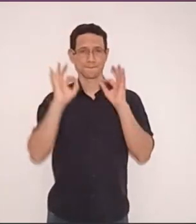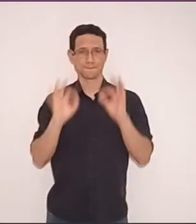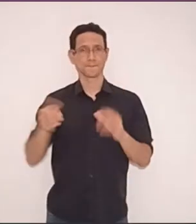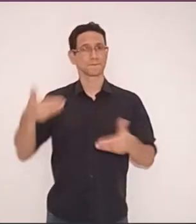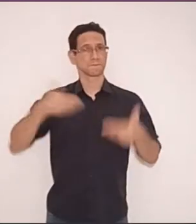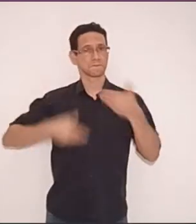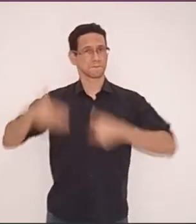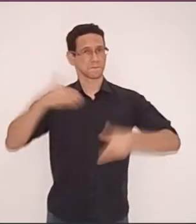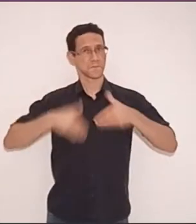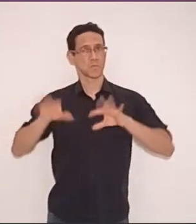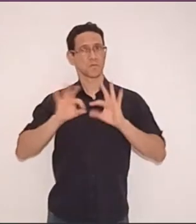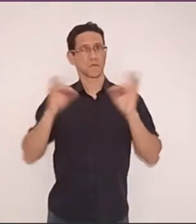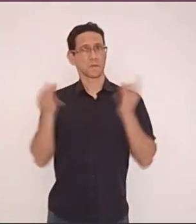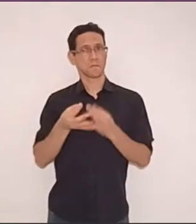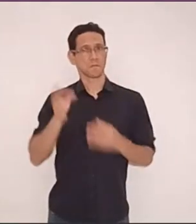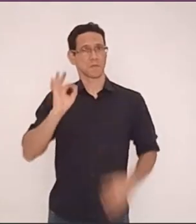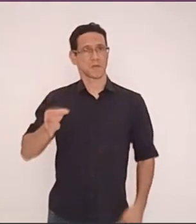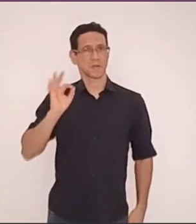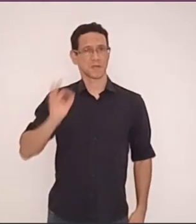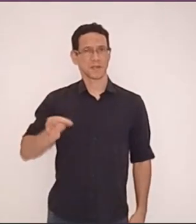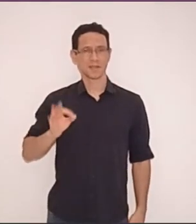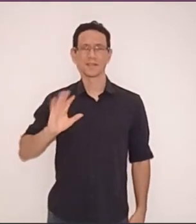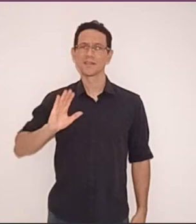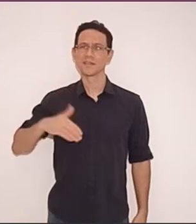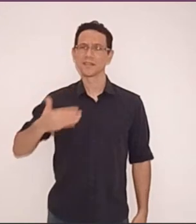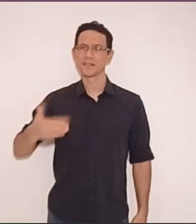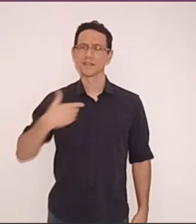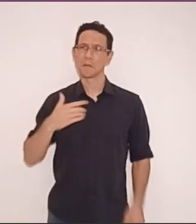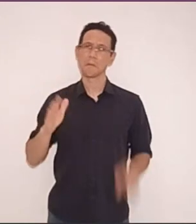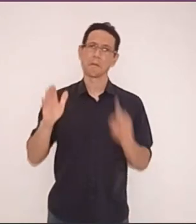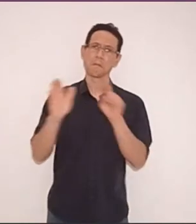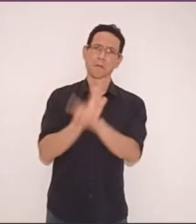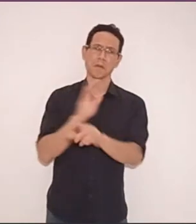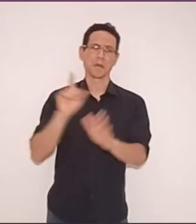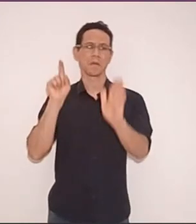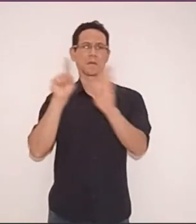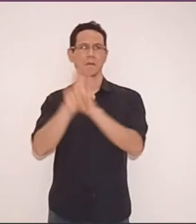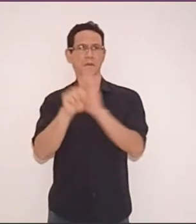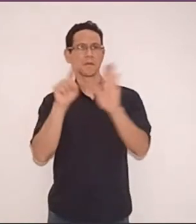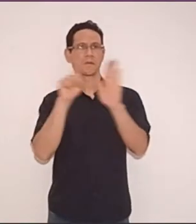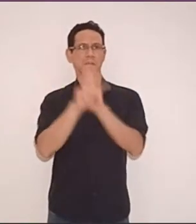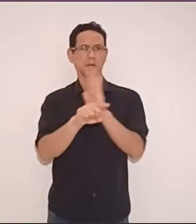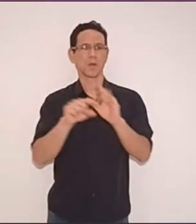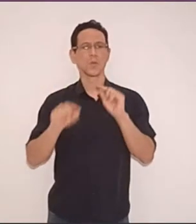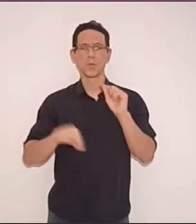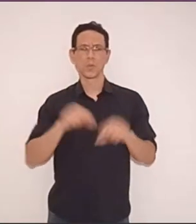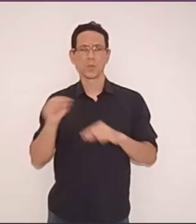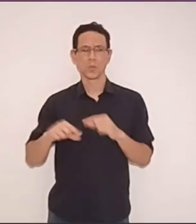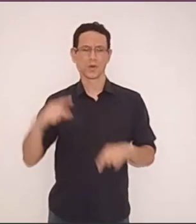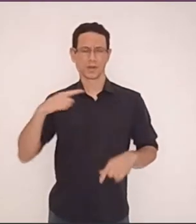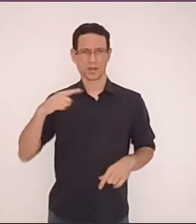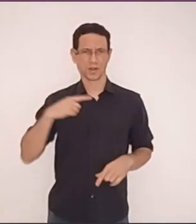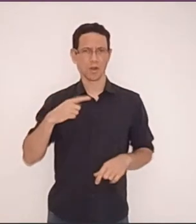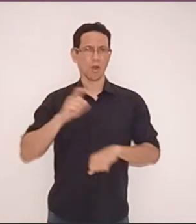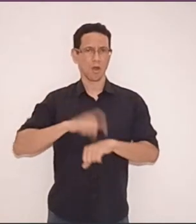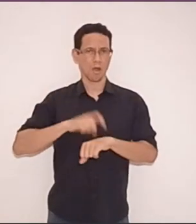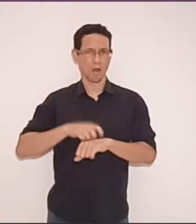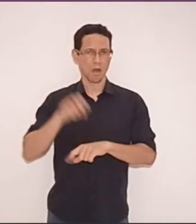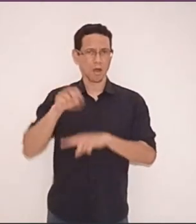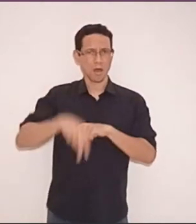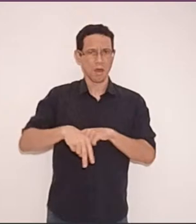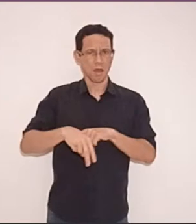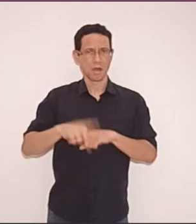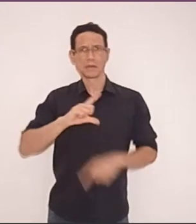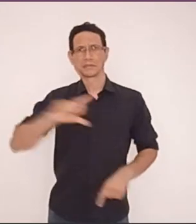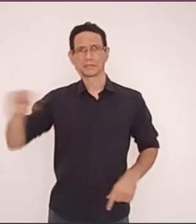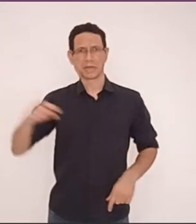ela trata da como se fosse da Família com isso eu não questionava o a questão de ter horário para entrar no teu